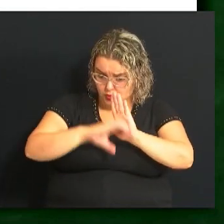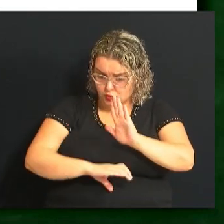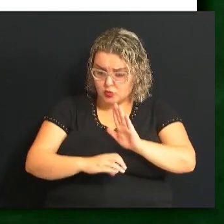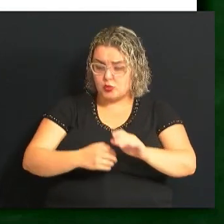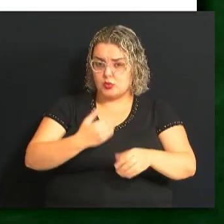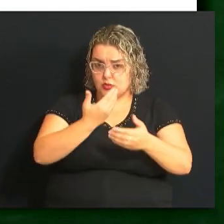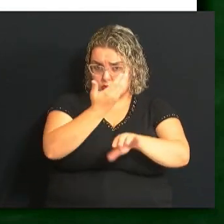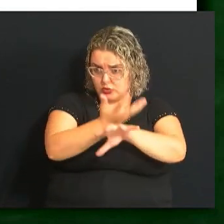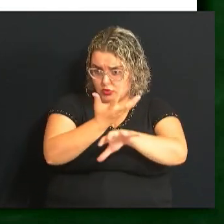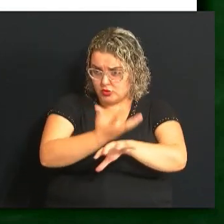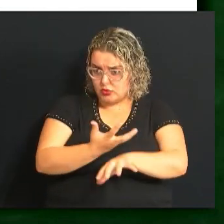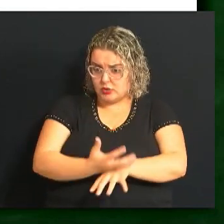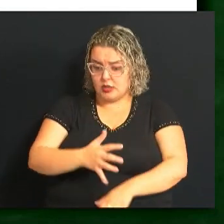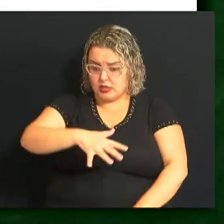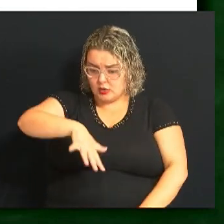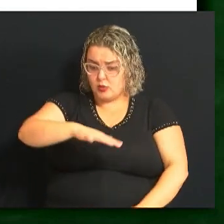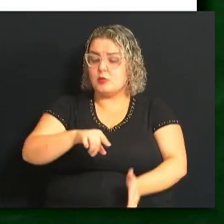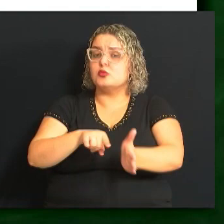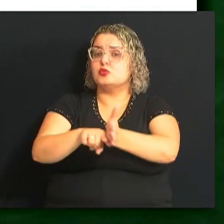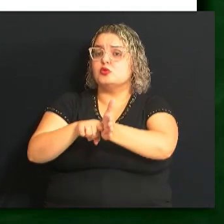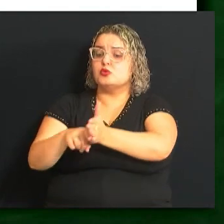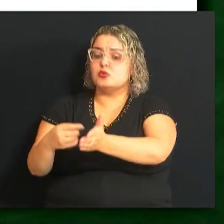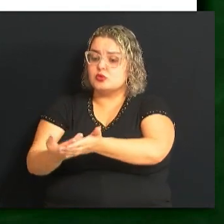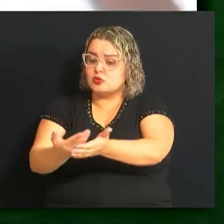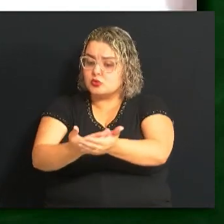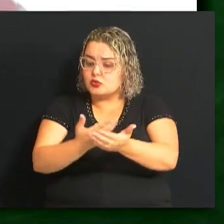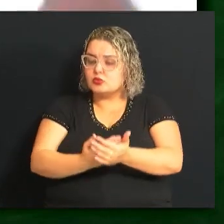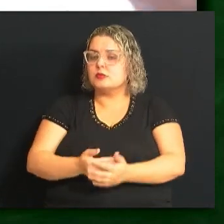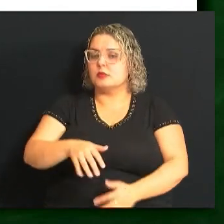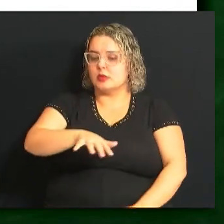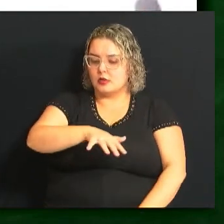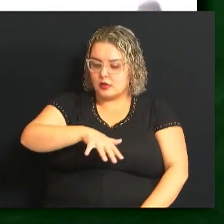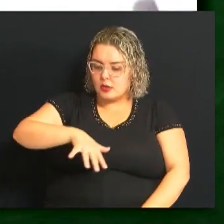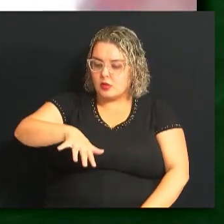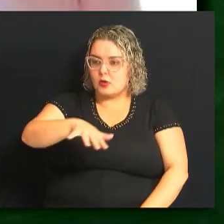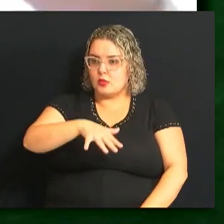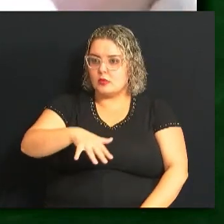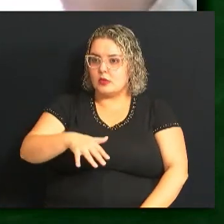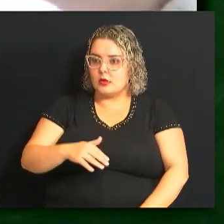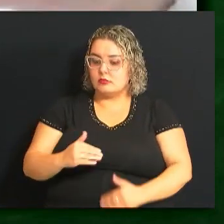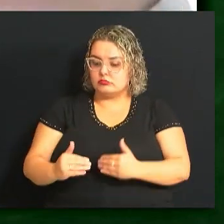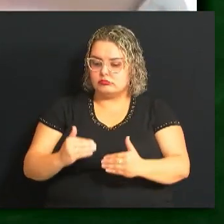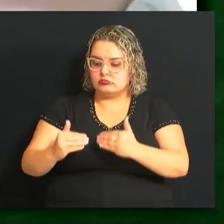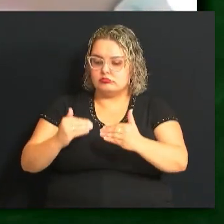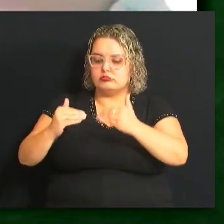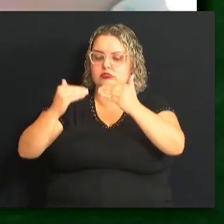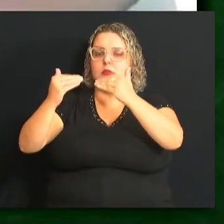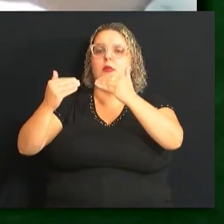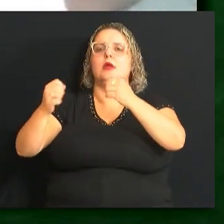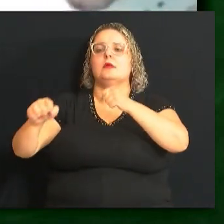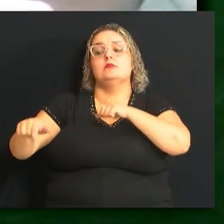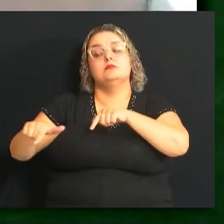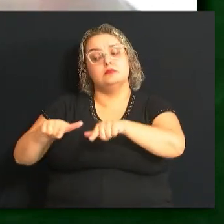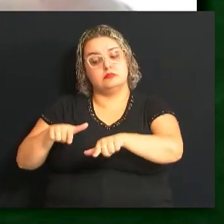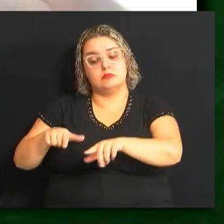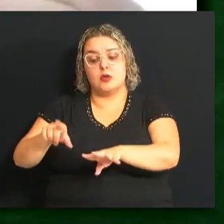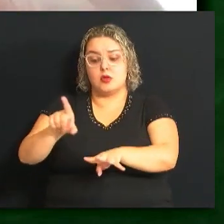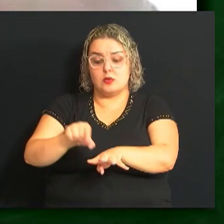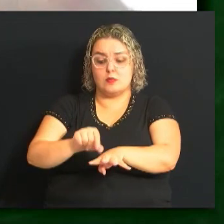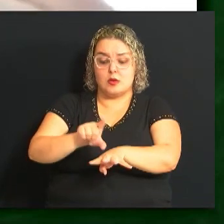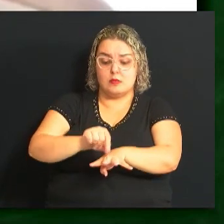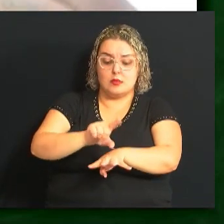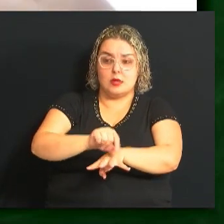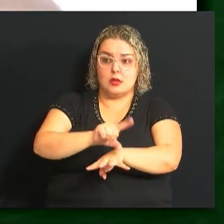e pesquisas justamente o campo de formar esse aluno pesquisador dentro dos 4 eixos da base, que é na